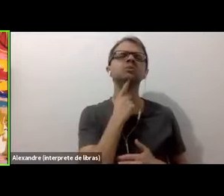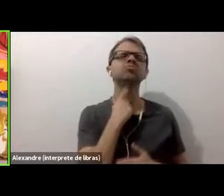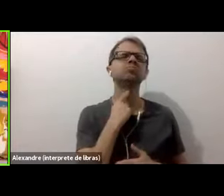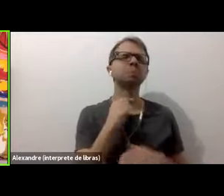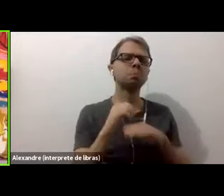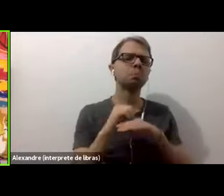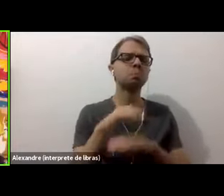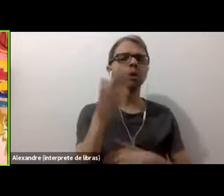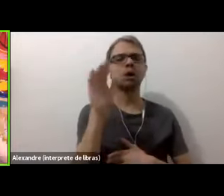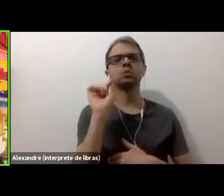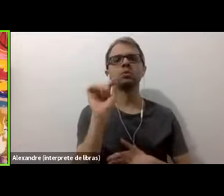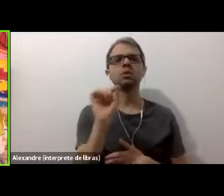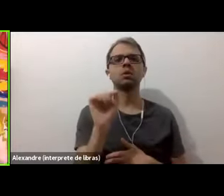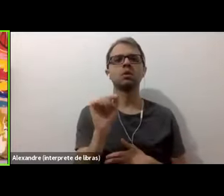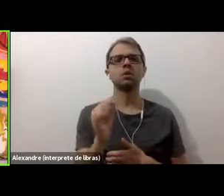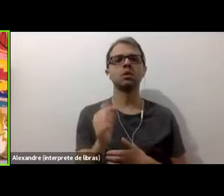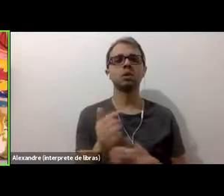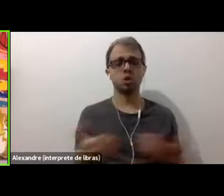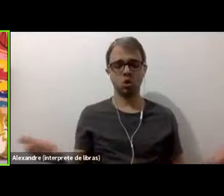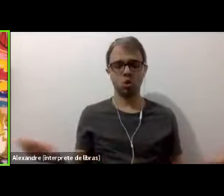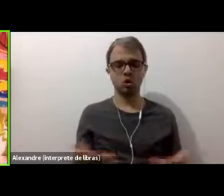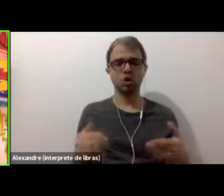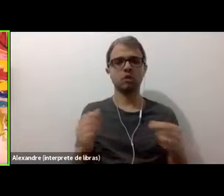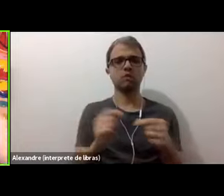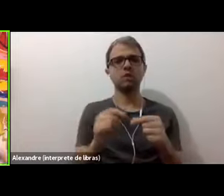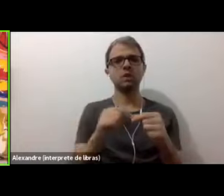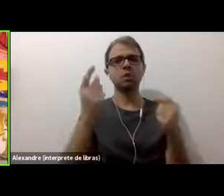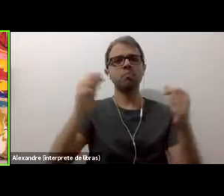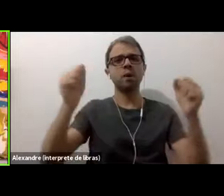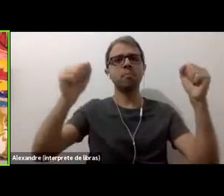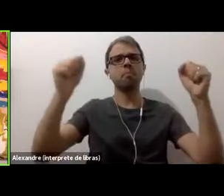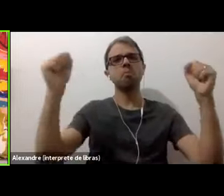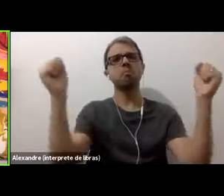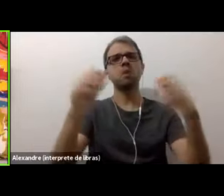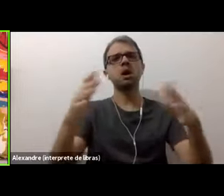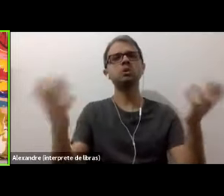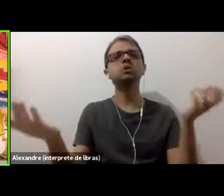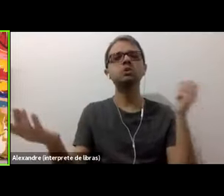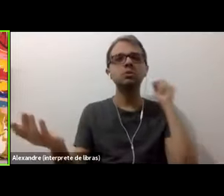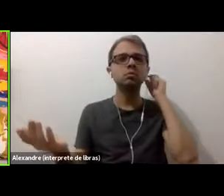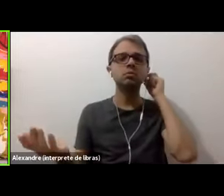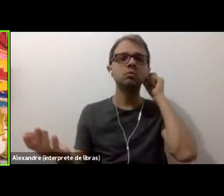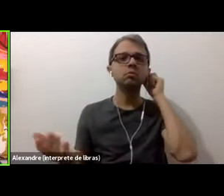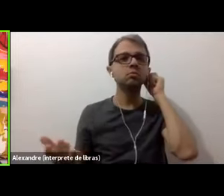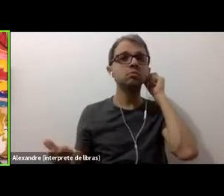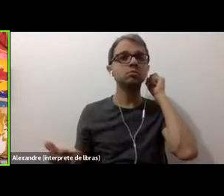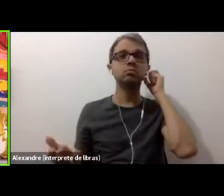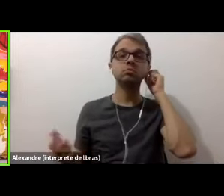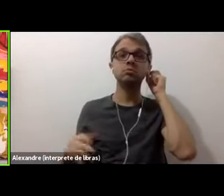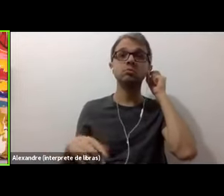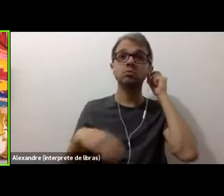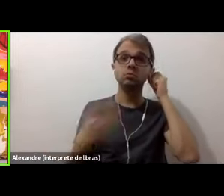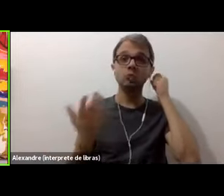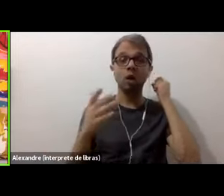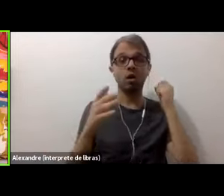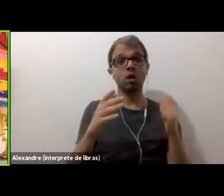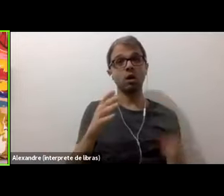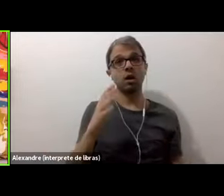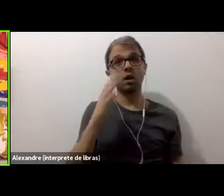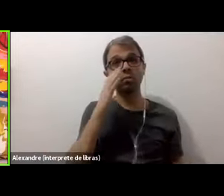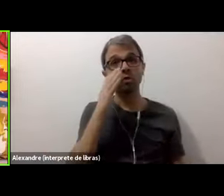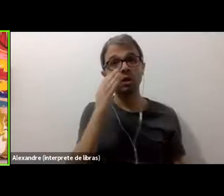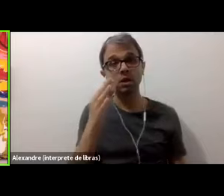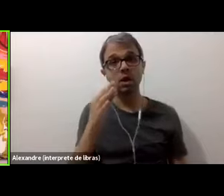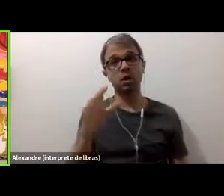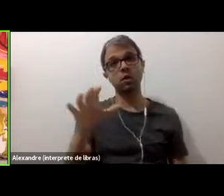você faria hoje para o seu dia, na sua casa, ou enfim, no seu mundo. Então, ouvir essas crianças e